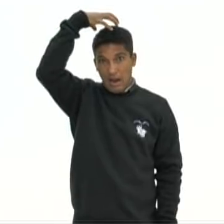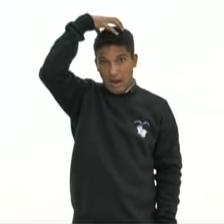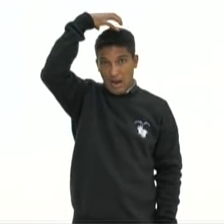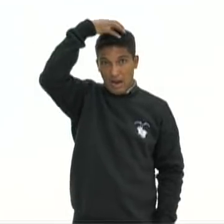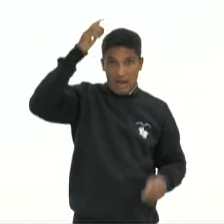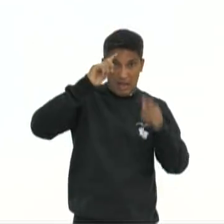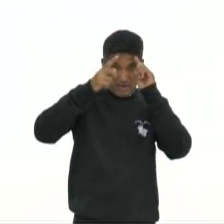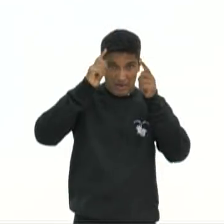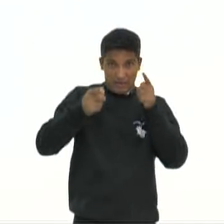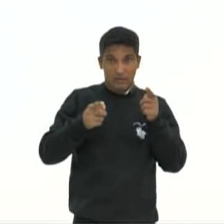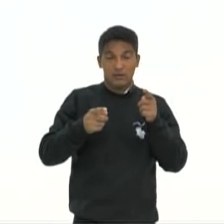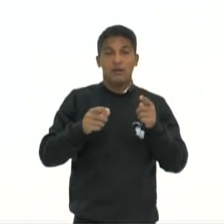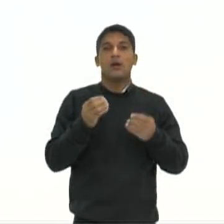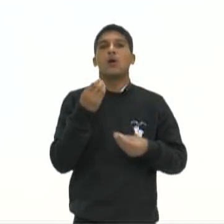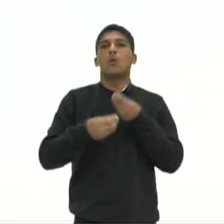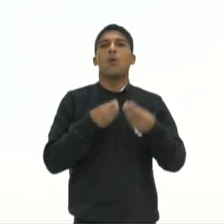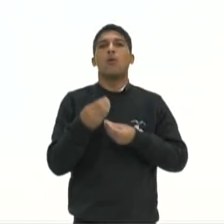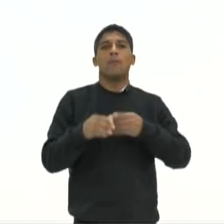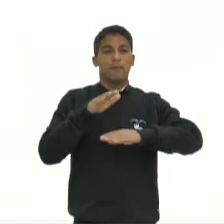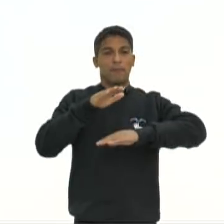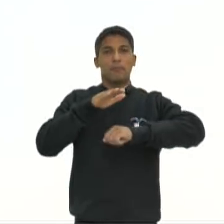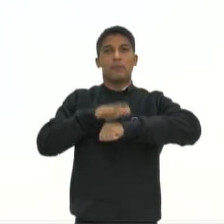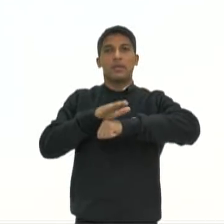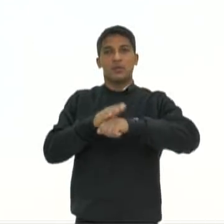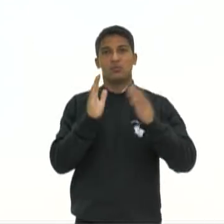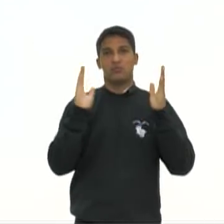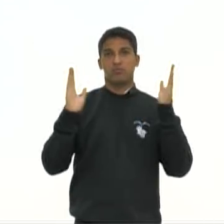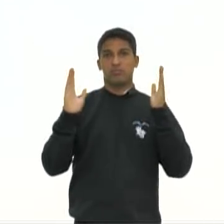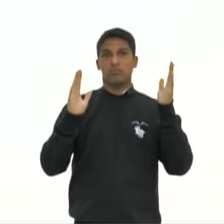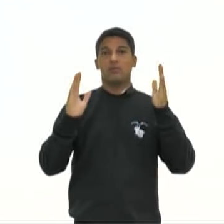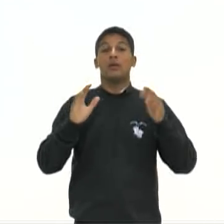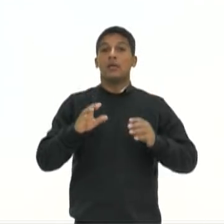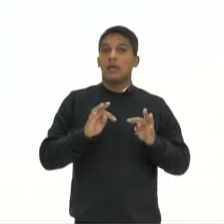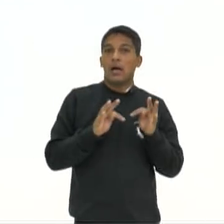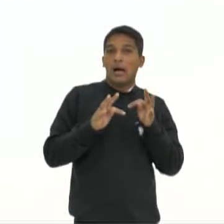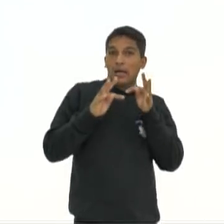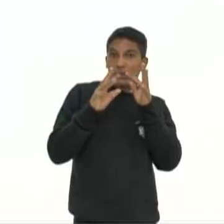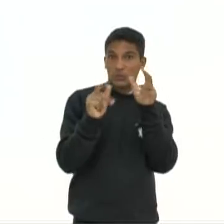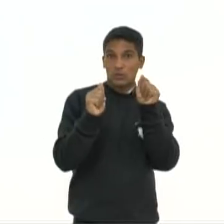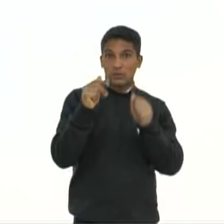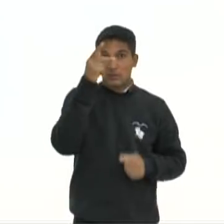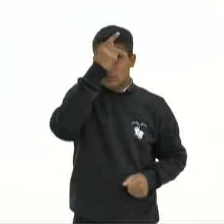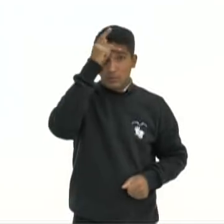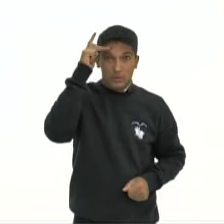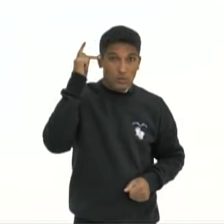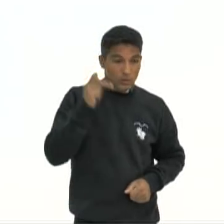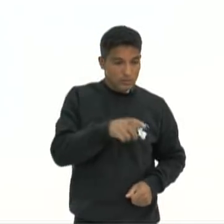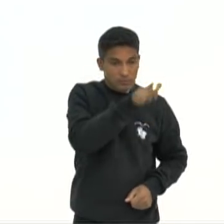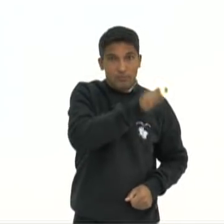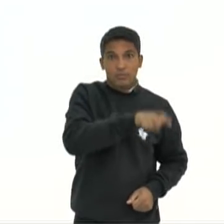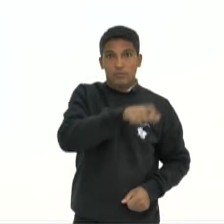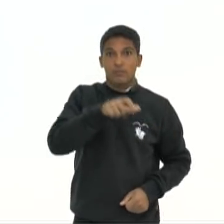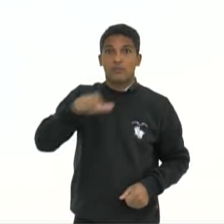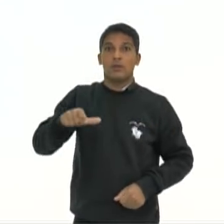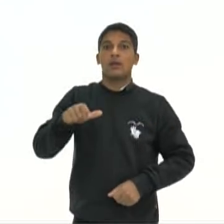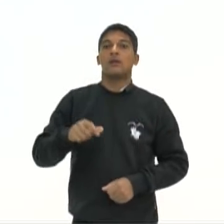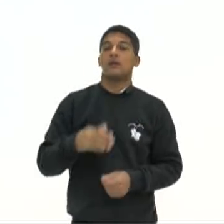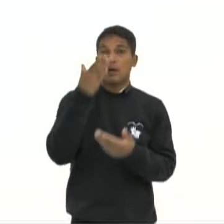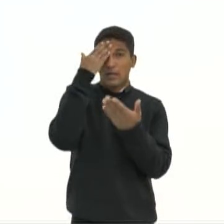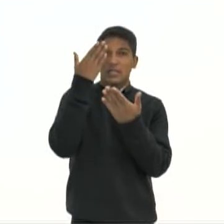na presença constante de Deus. Veja só. Os trabalhos e as atividades tinham que